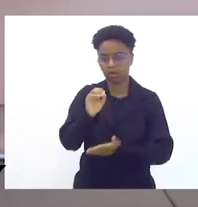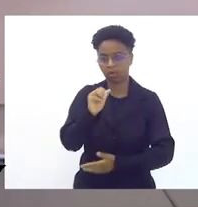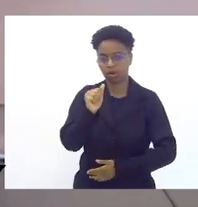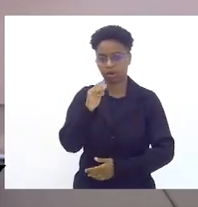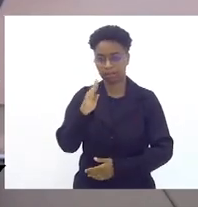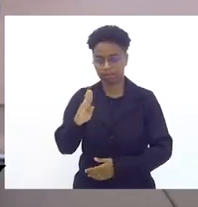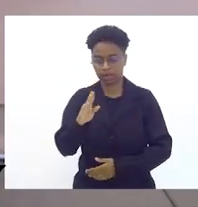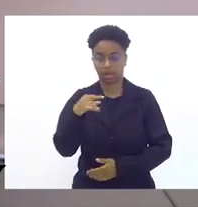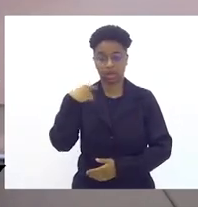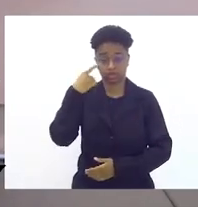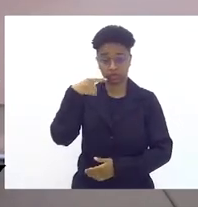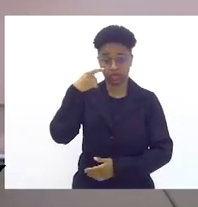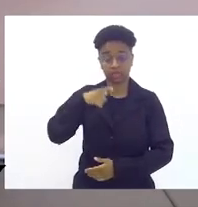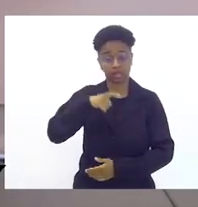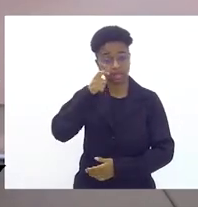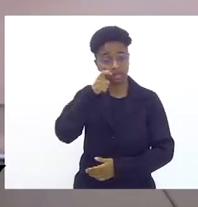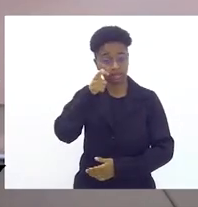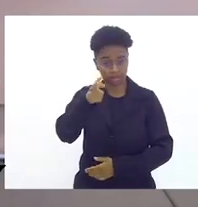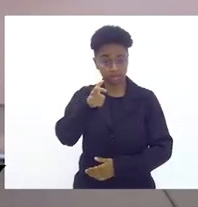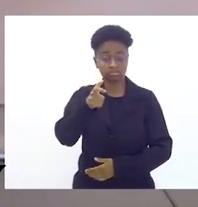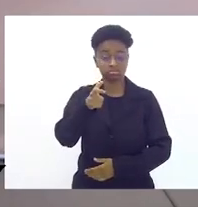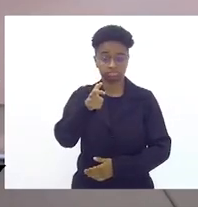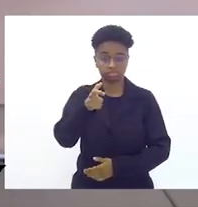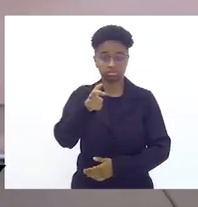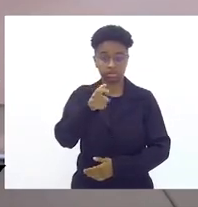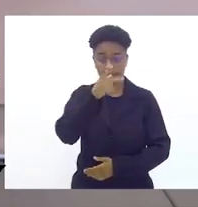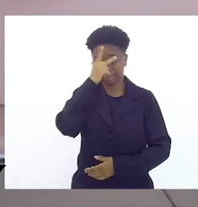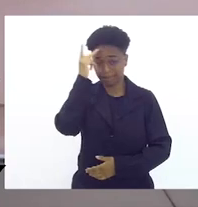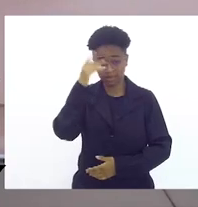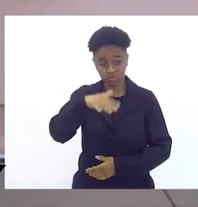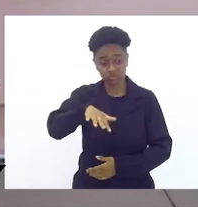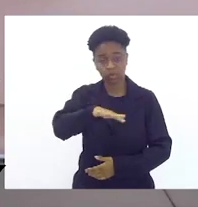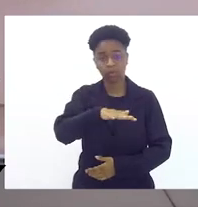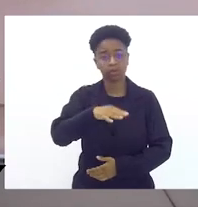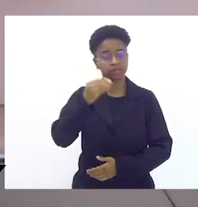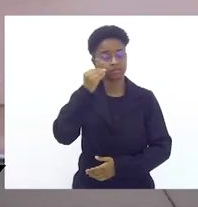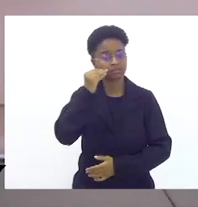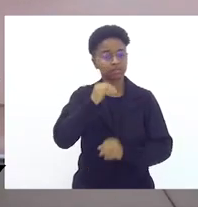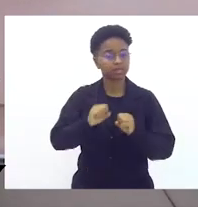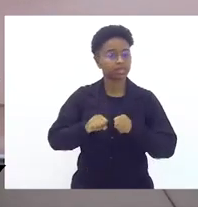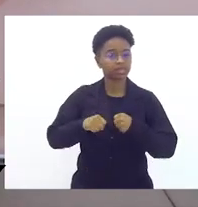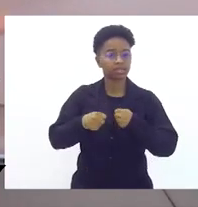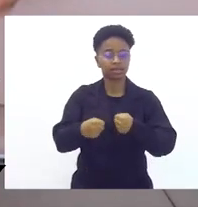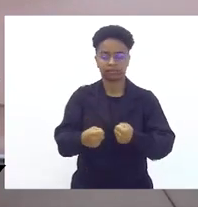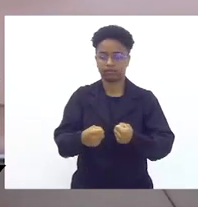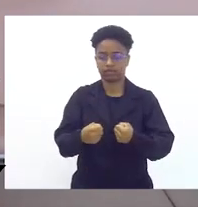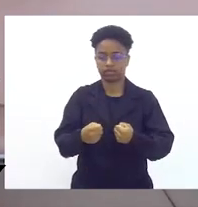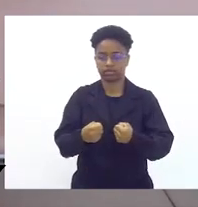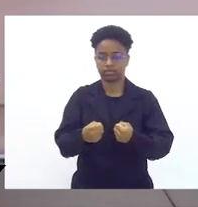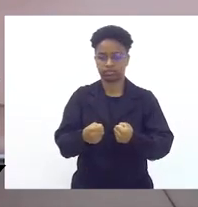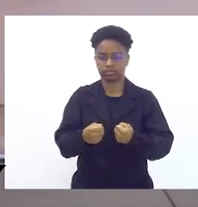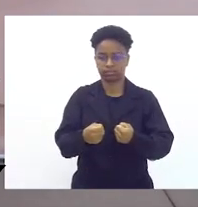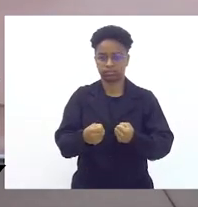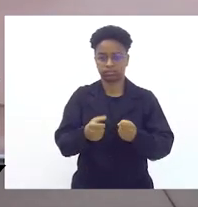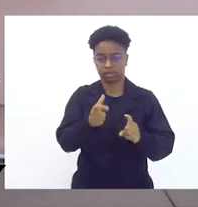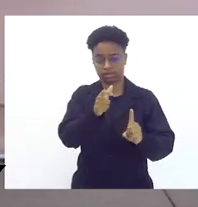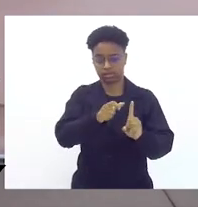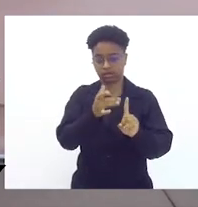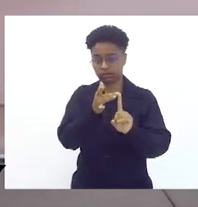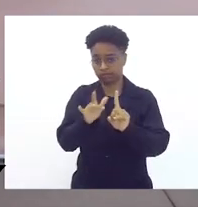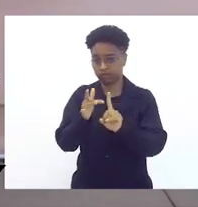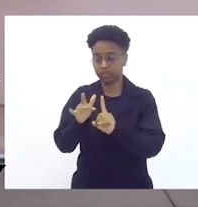criminais muito interessados Por isso as pessoas que exatamente tentam defender algumas dessas vítimas